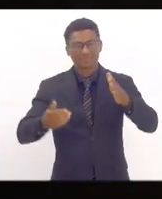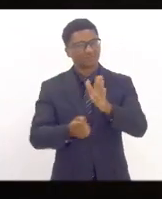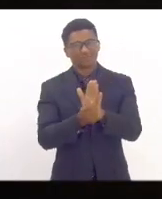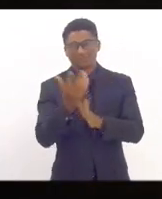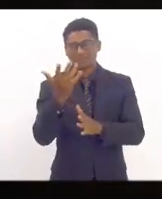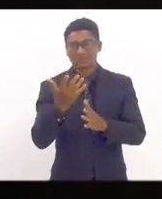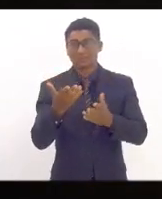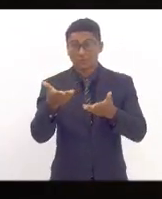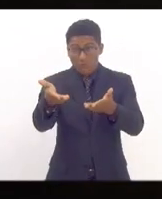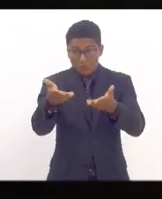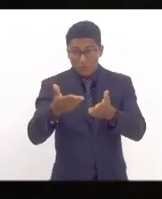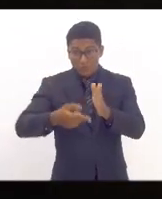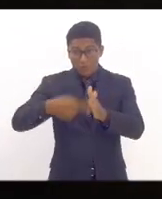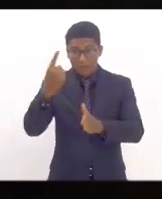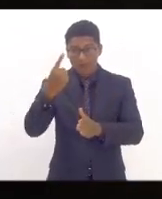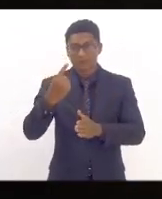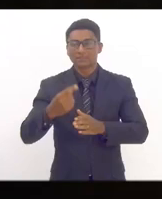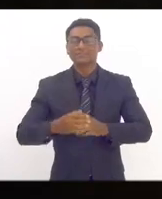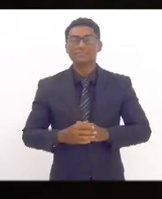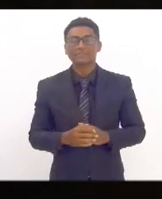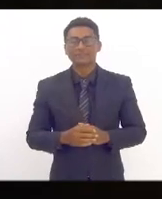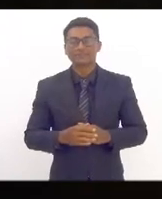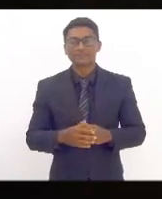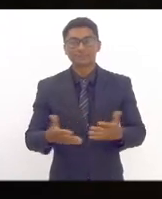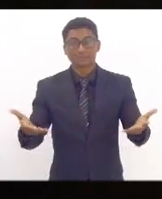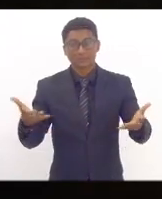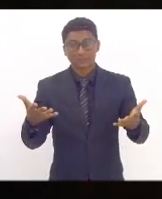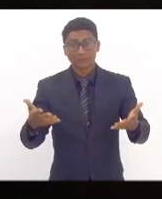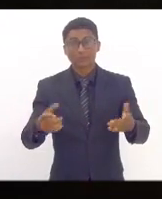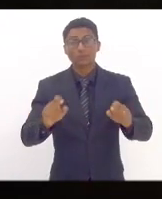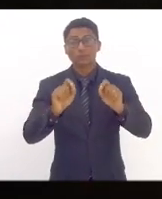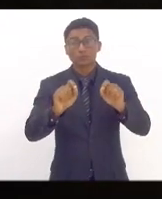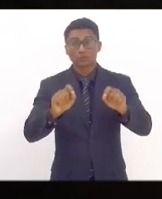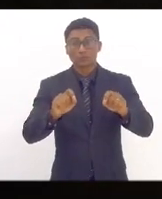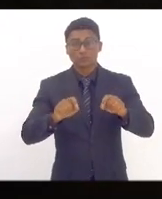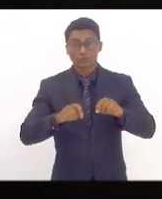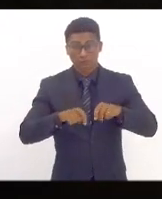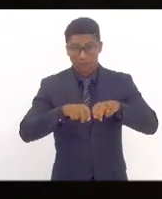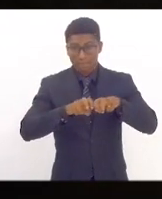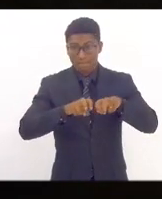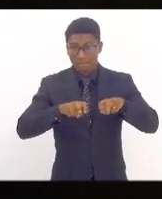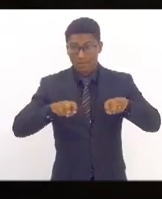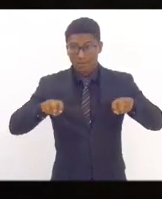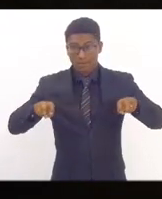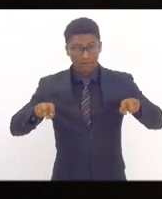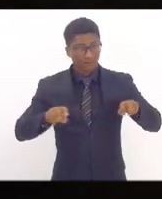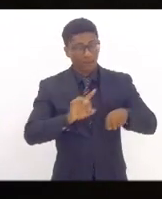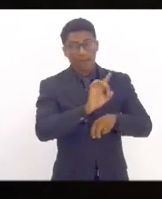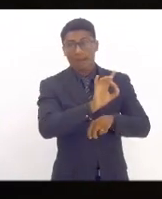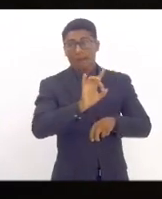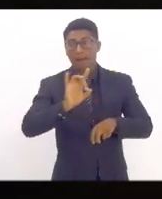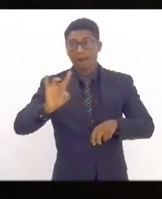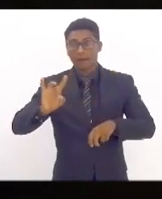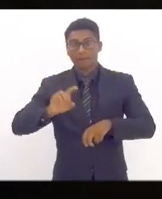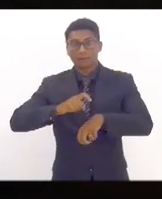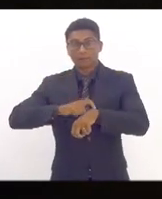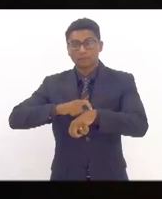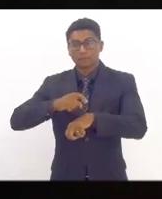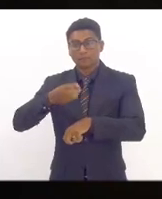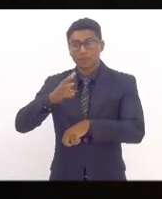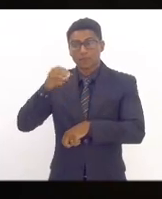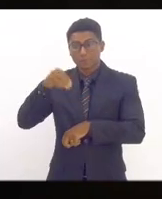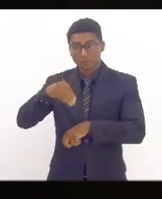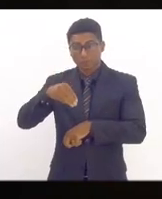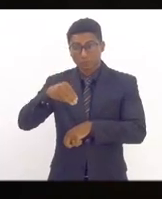que você acha da gente chamar o primeiro que que você acha vai vai dar as suas palavrinhas cada um vai ter direito a três minutos